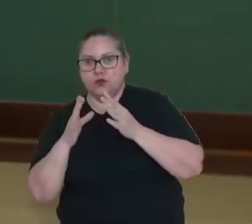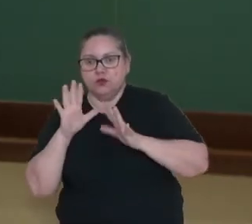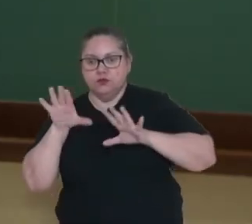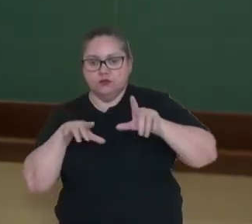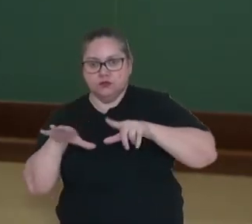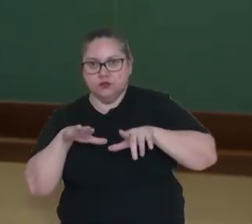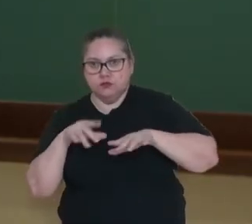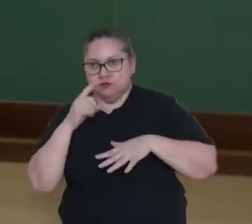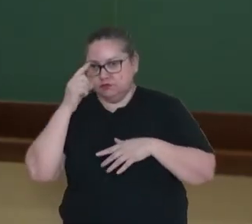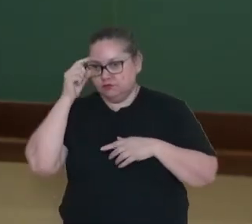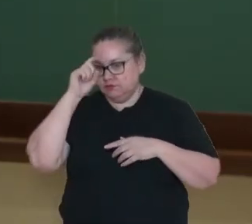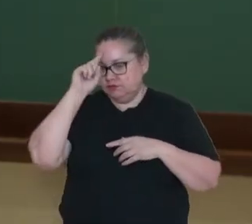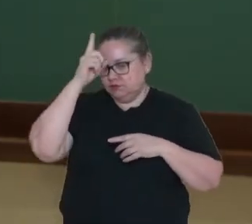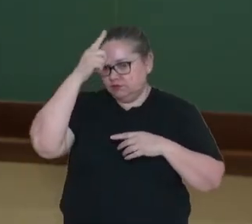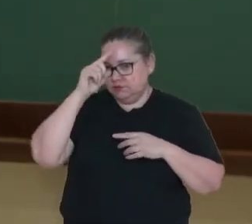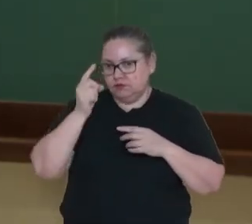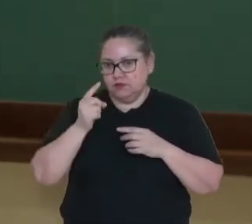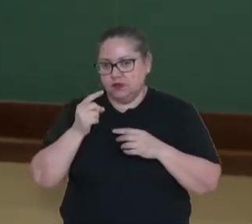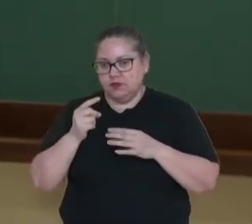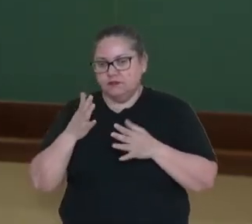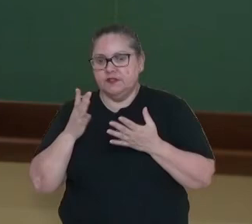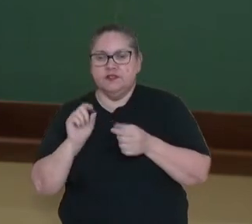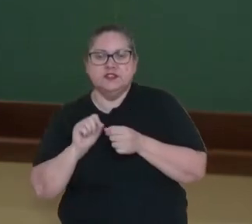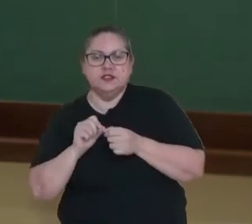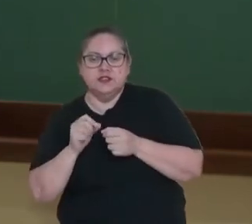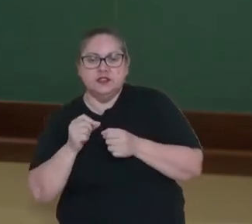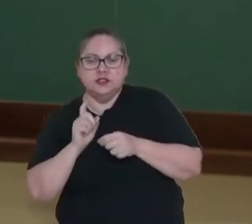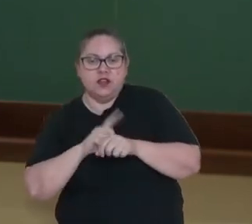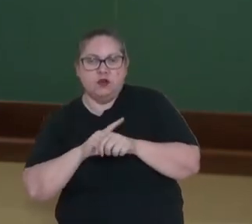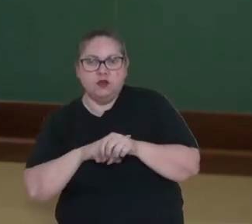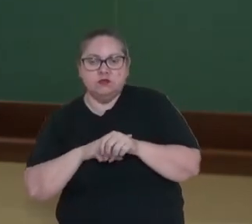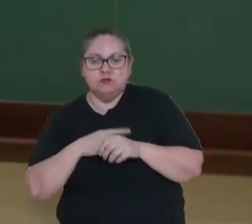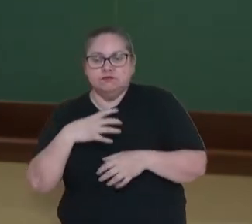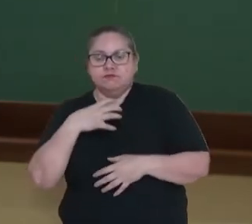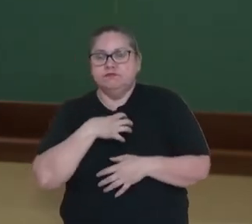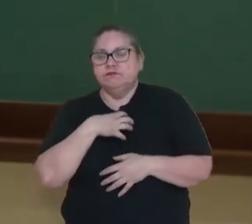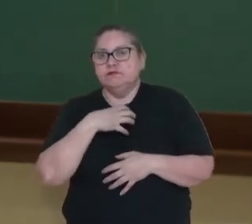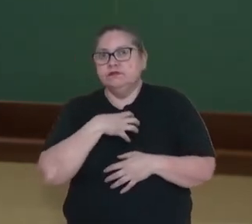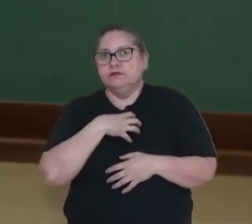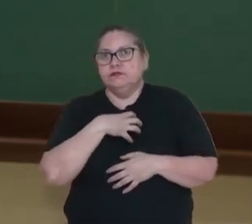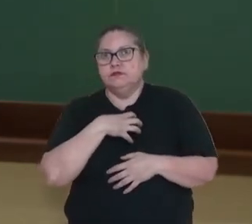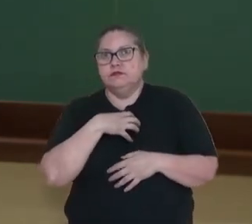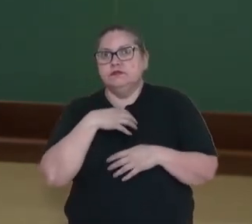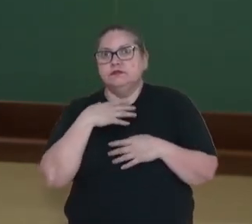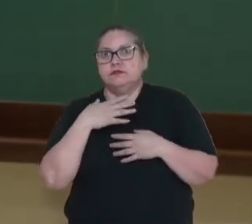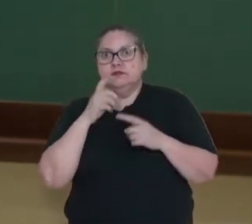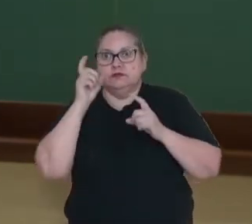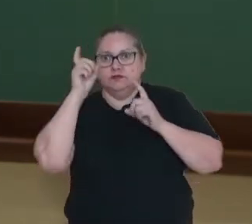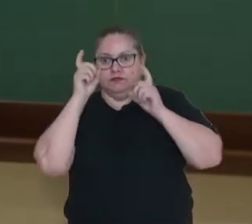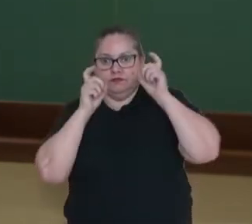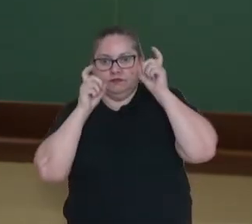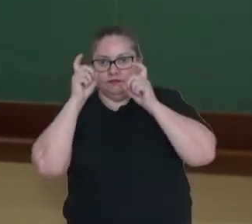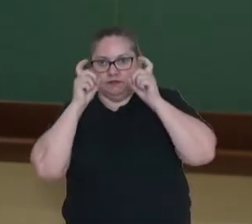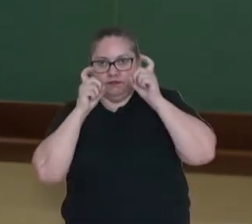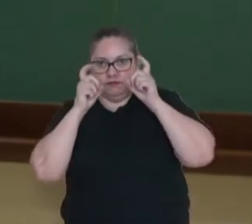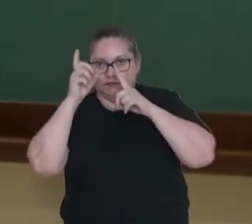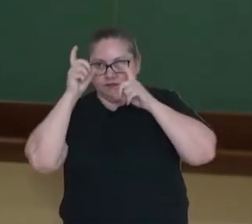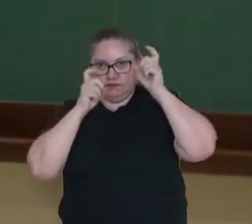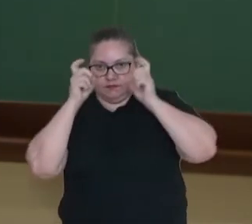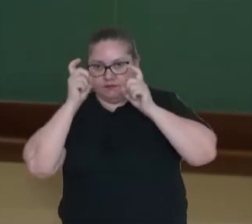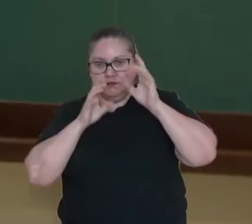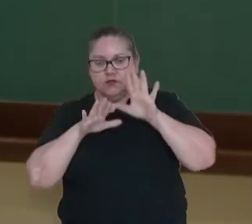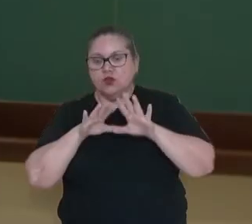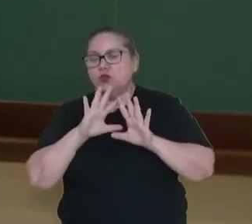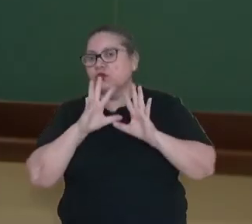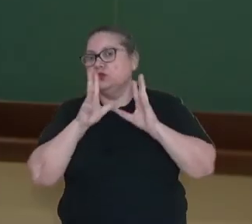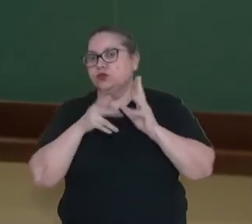da criatividade, da improvisação, dos sentimentos e da expressão facial. Então,